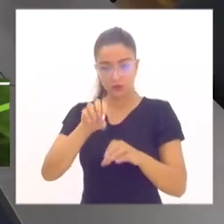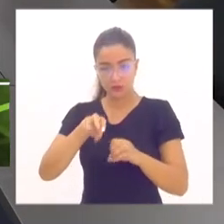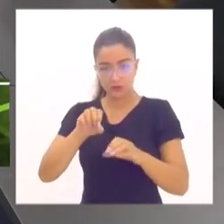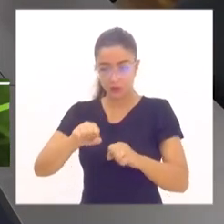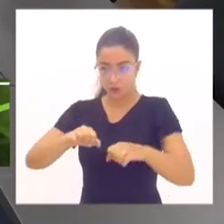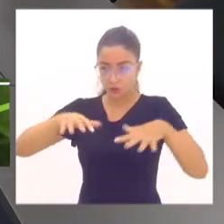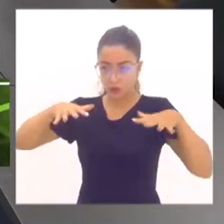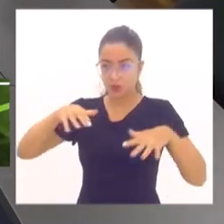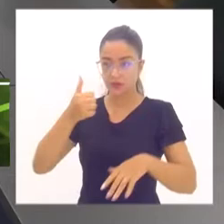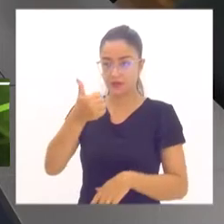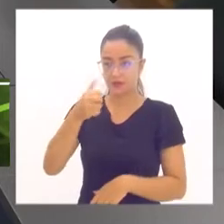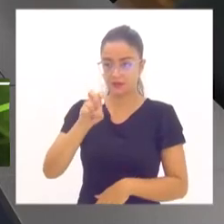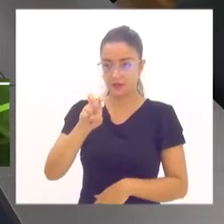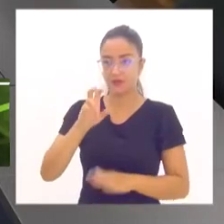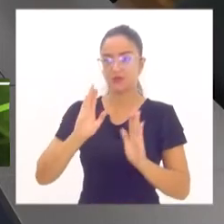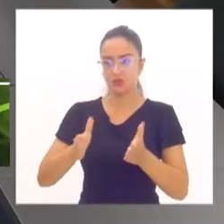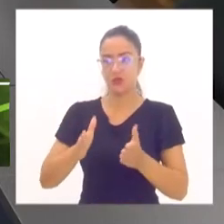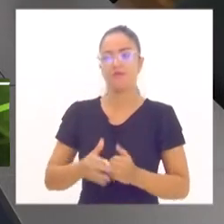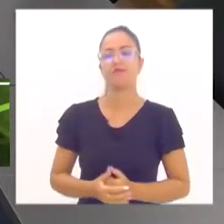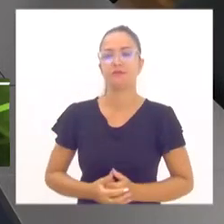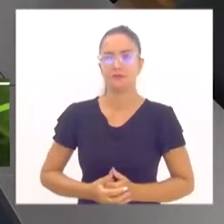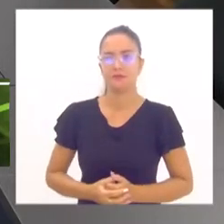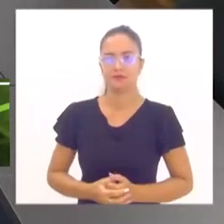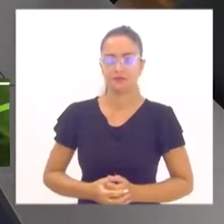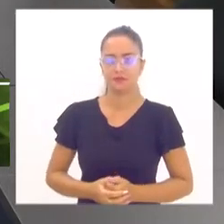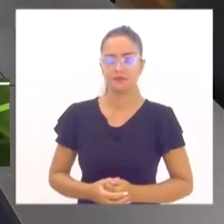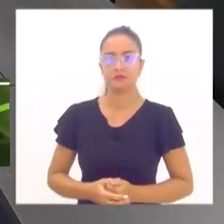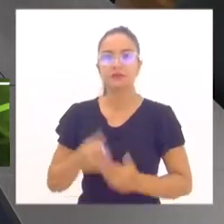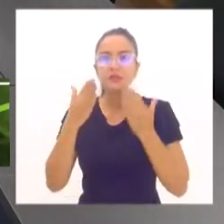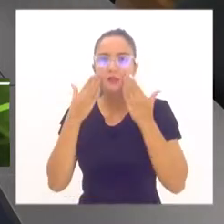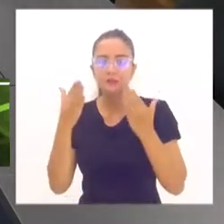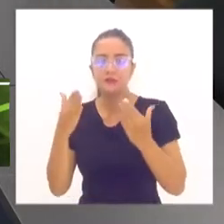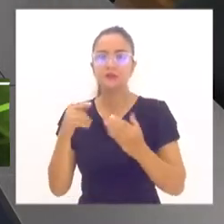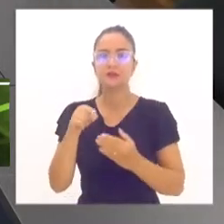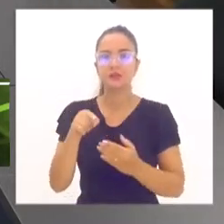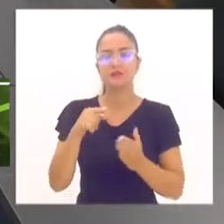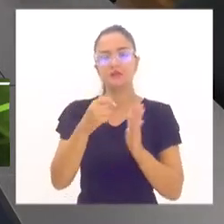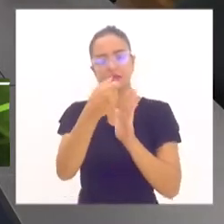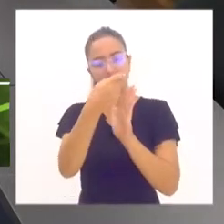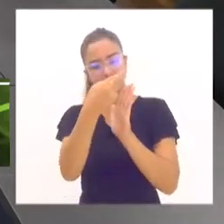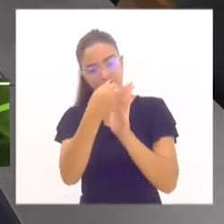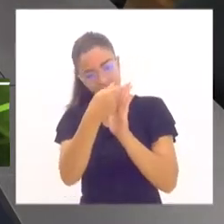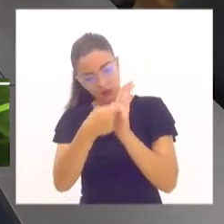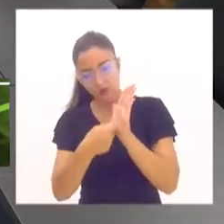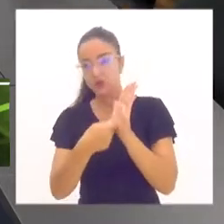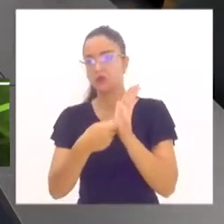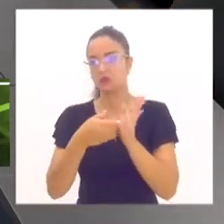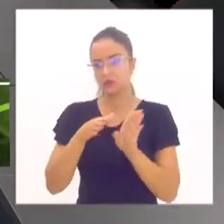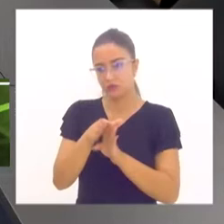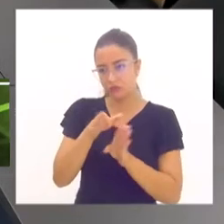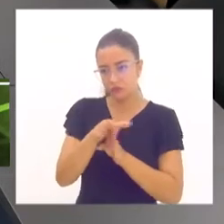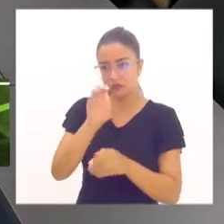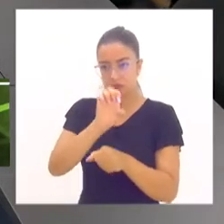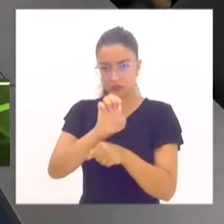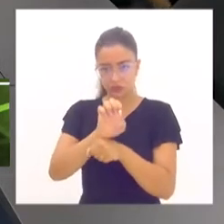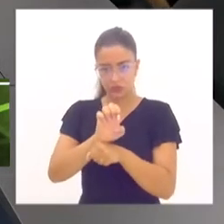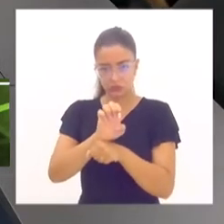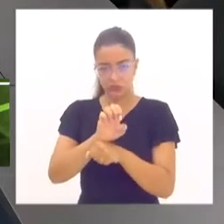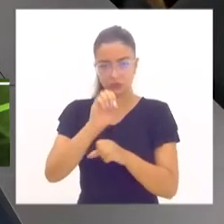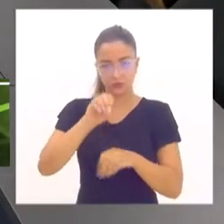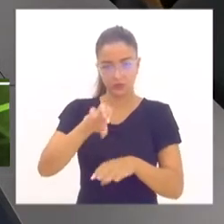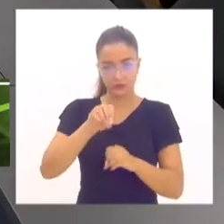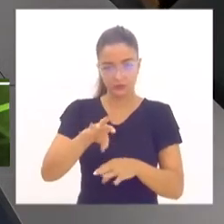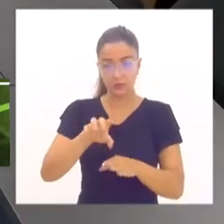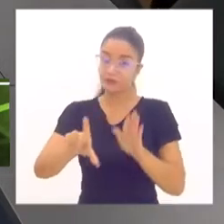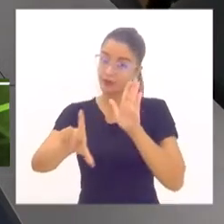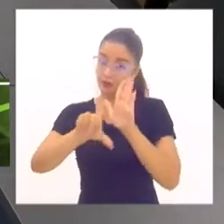com a apresentação do relatório anual do Conselho Estadual de Educação, de acordo com a Lei de Responsabilidade Educacional,